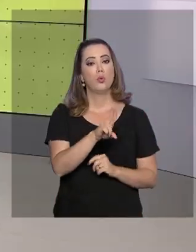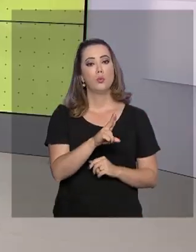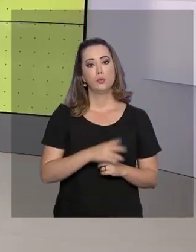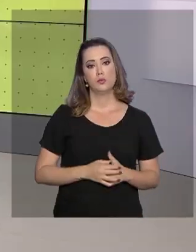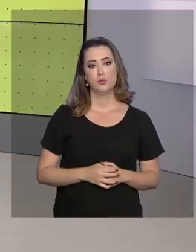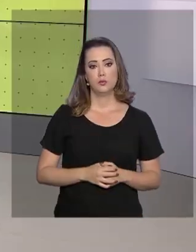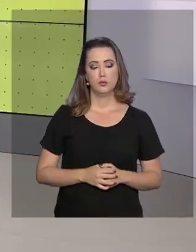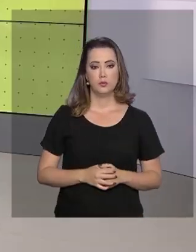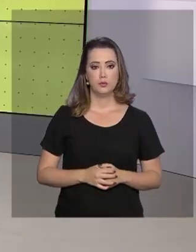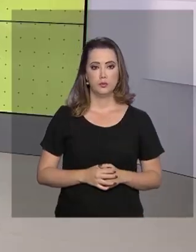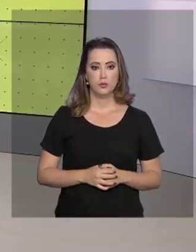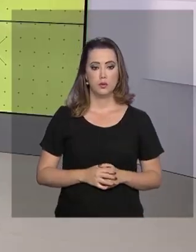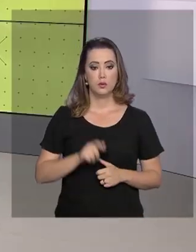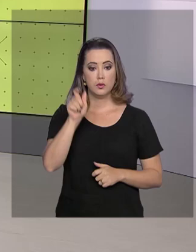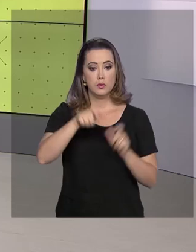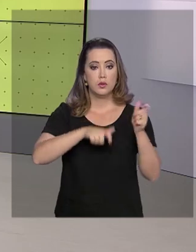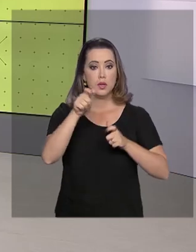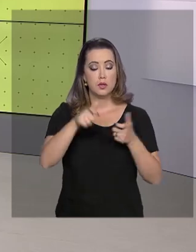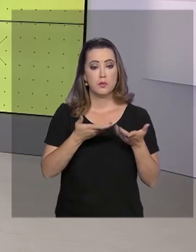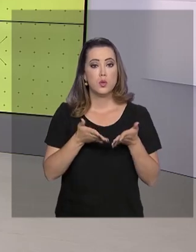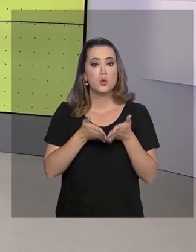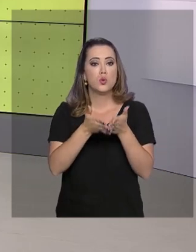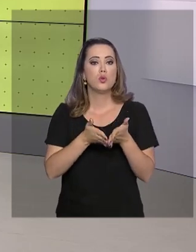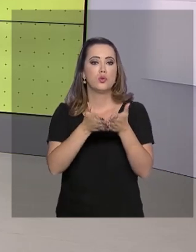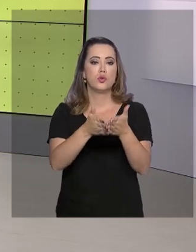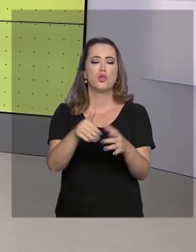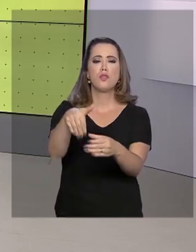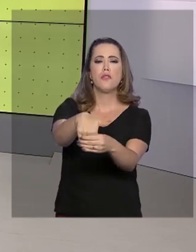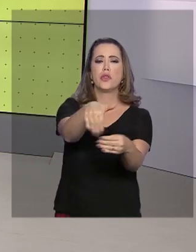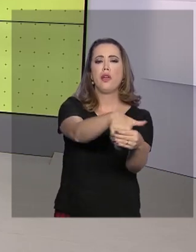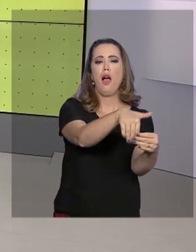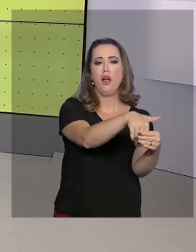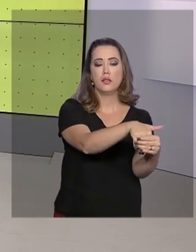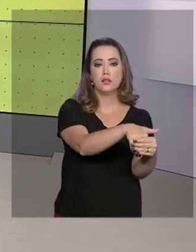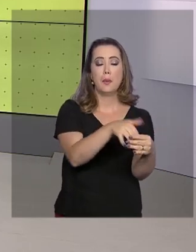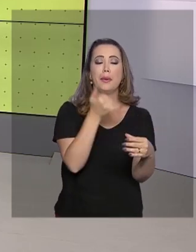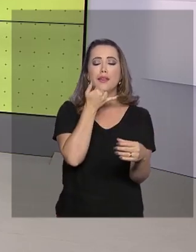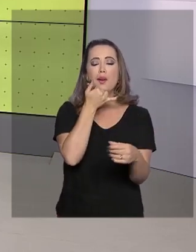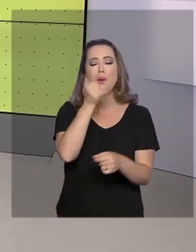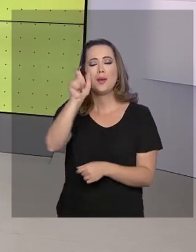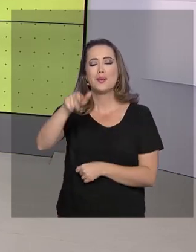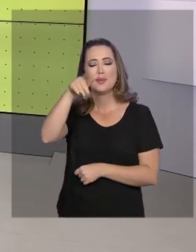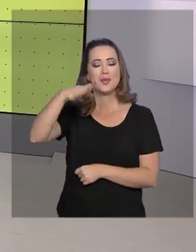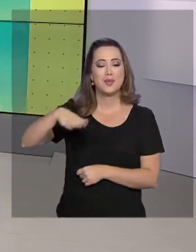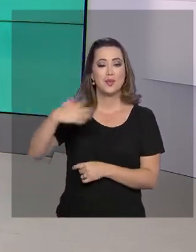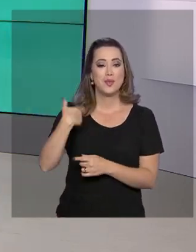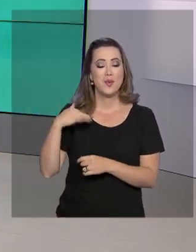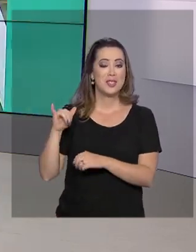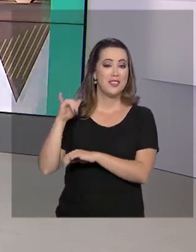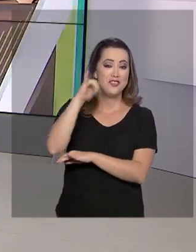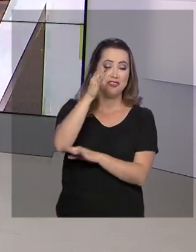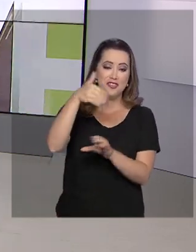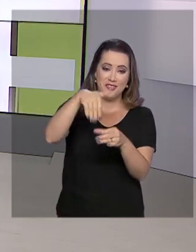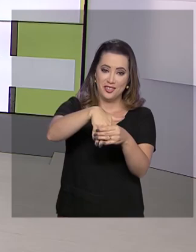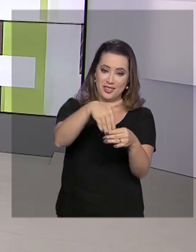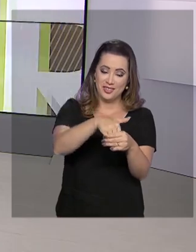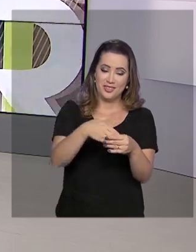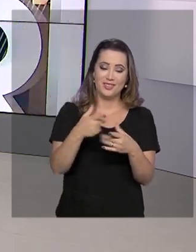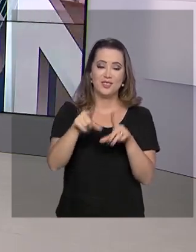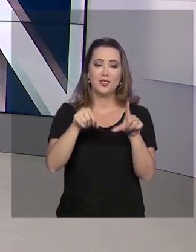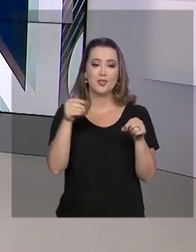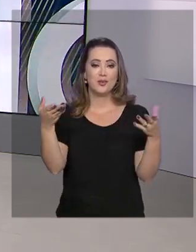união e os passageiros votaram e os melhores aeroportos do país foram premiados hoje pelo ministério da